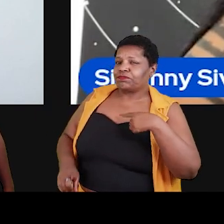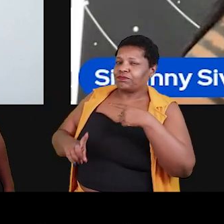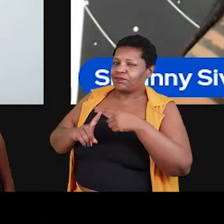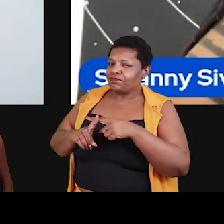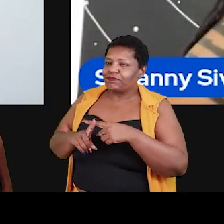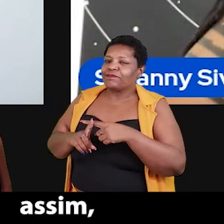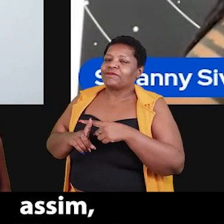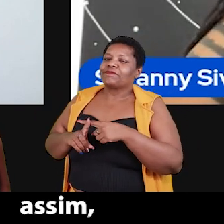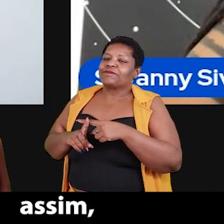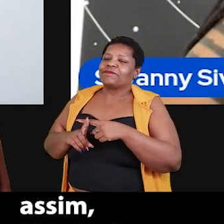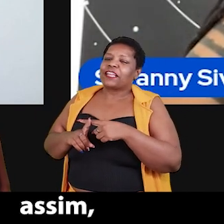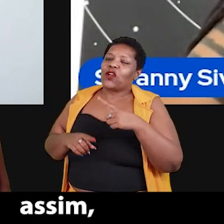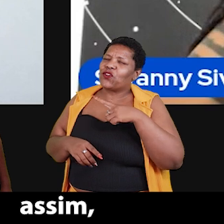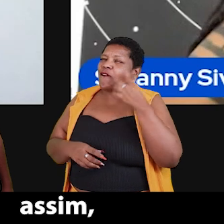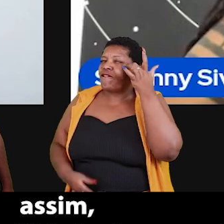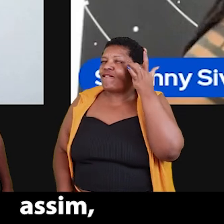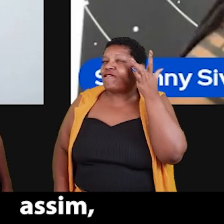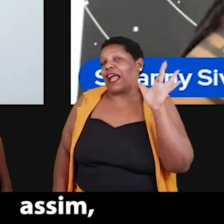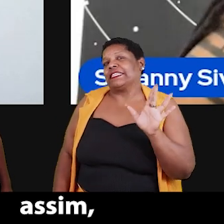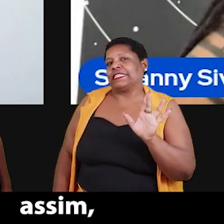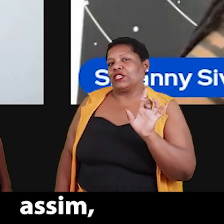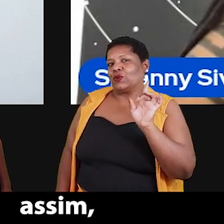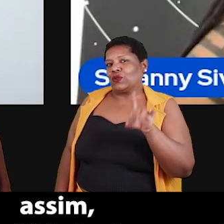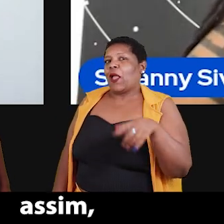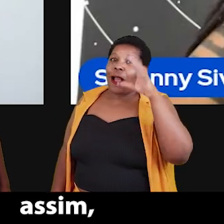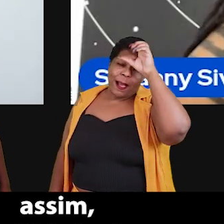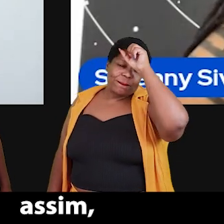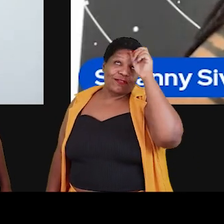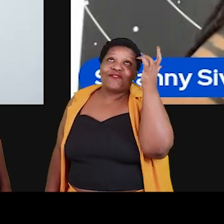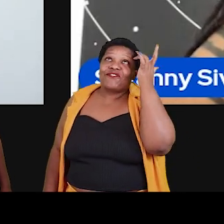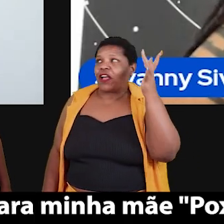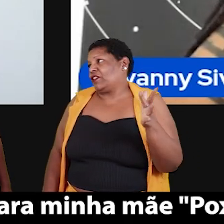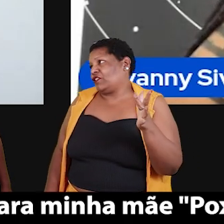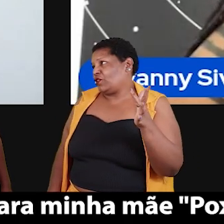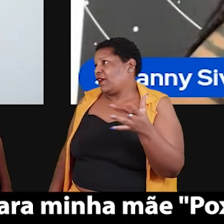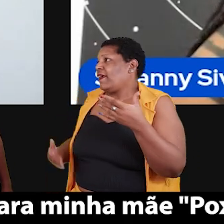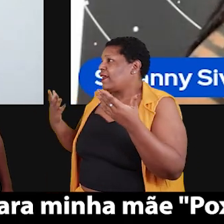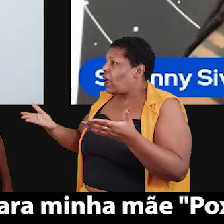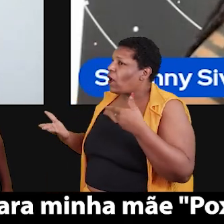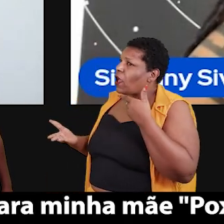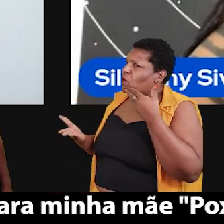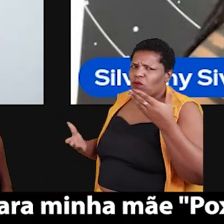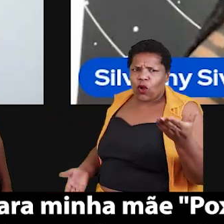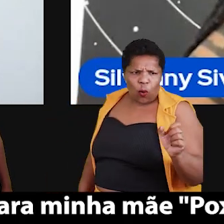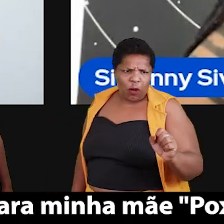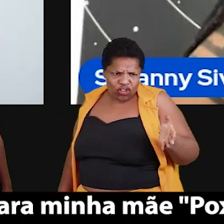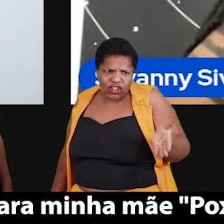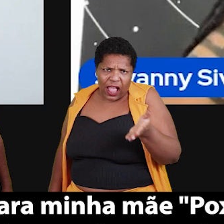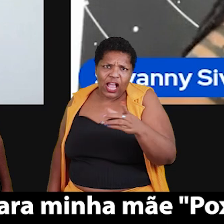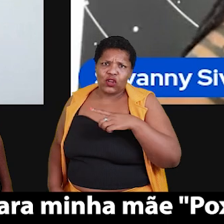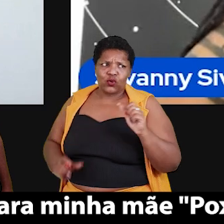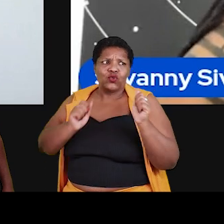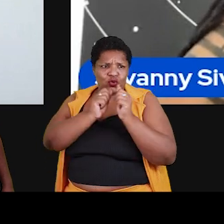uma demanda, assim, eu tinha uma facilidade de aprendizado. Então ele falou, pediu para minha mãe, poxa, deixa ela estar aqui